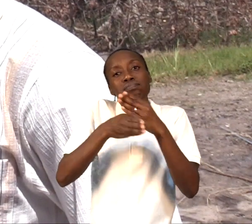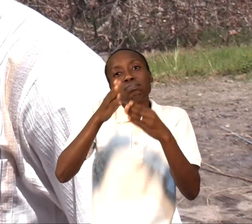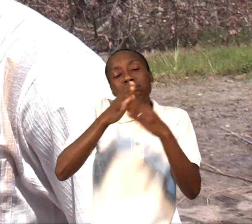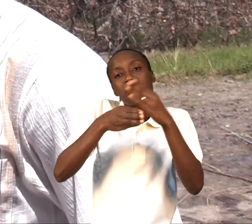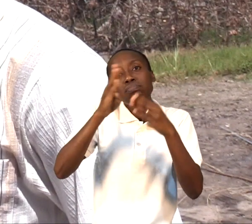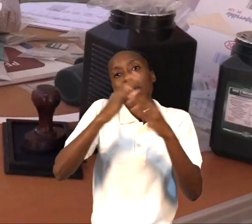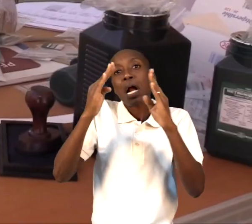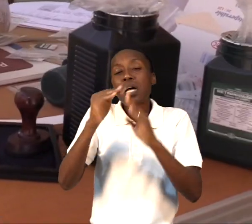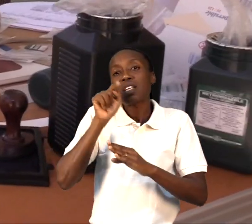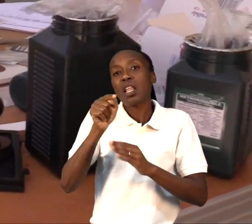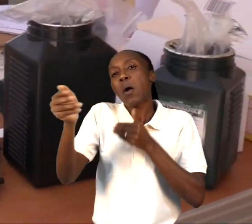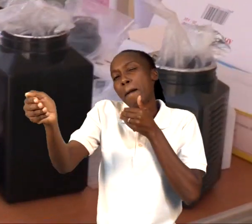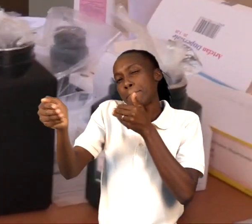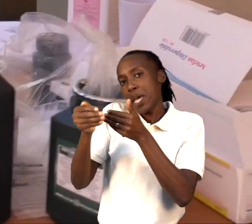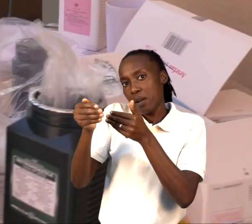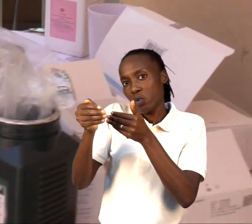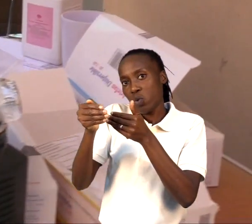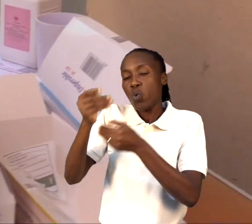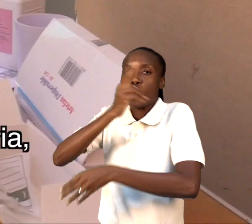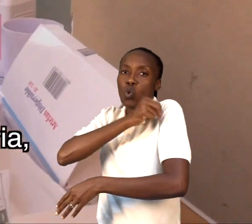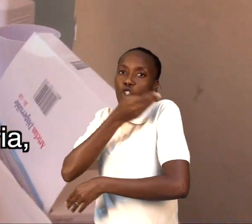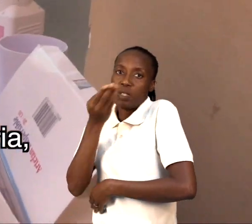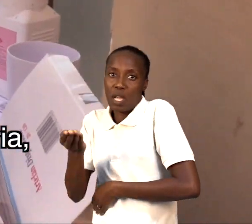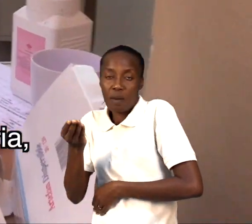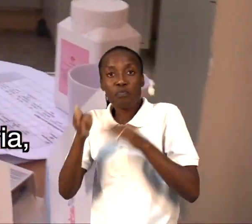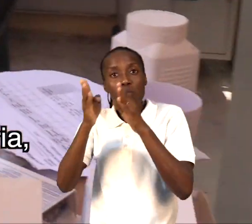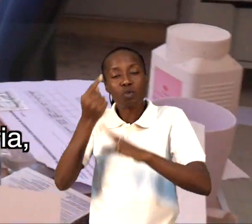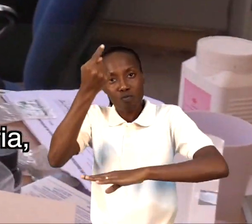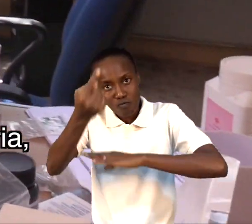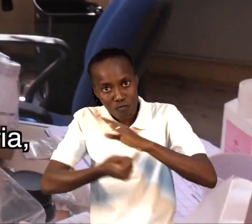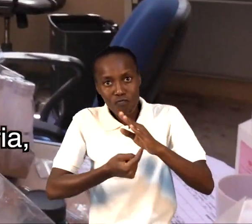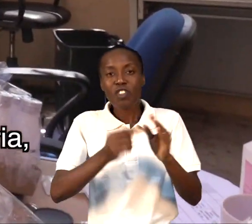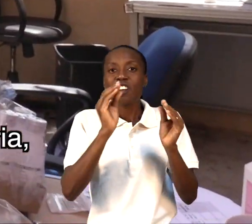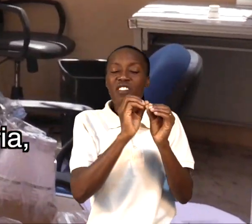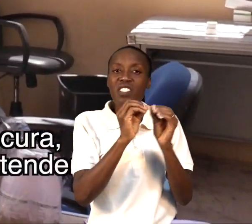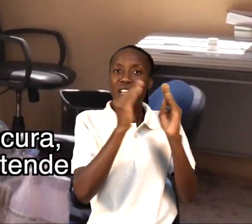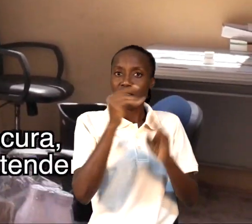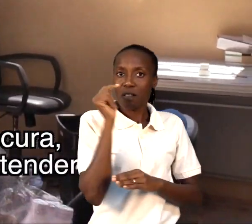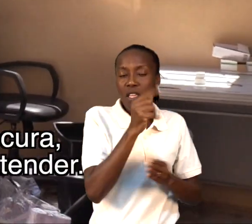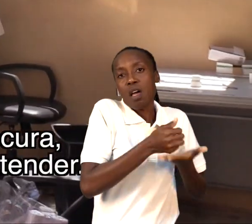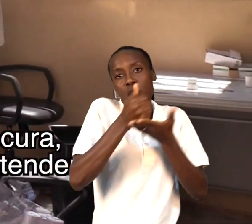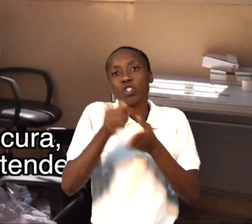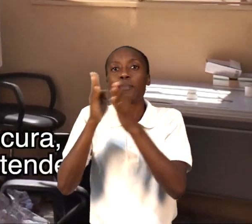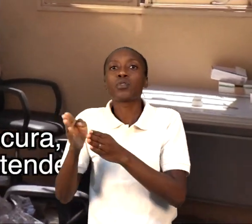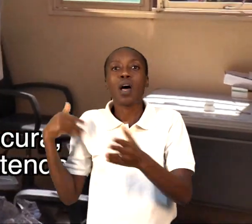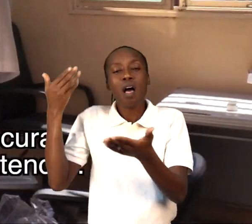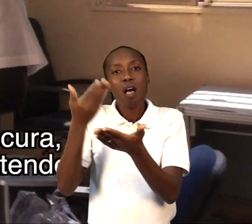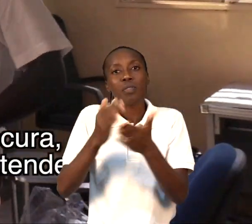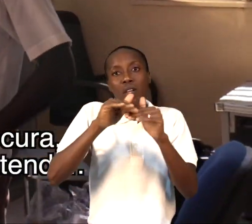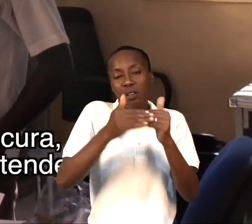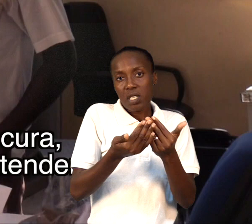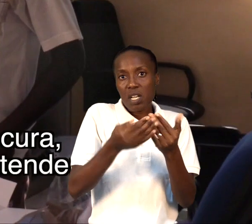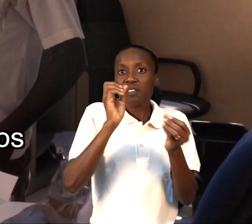com algumas urgências noturnas, tivemos que fazer essa casa para ficarmos perto da unidade sanitária. Enquanto os pacientes vêm à nossa procura, nós estamos aqui